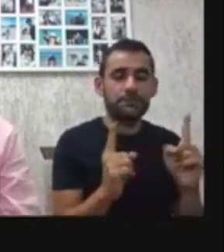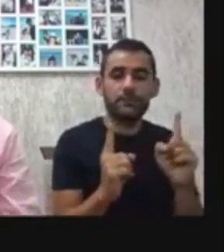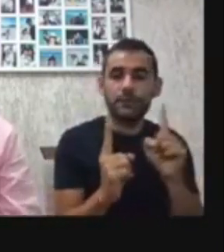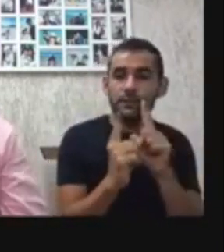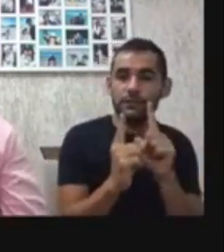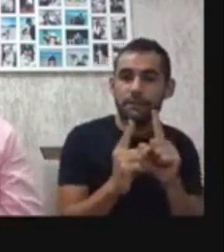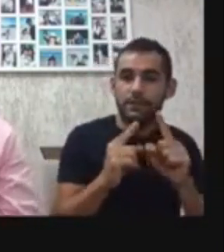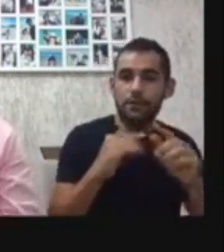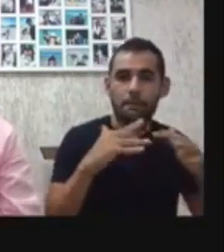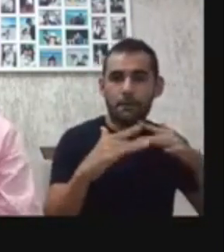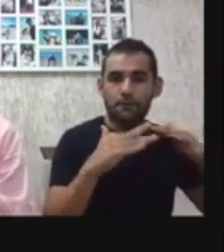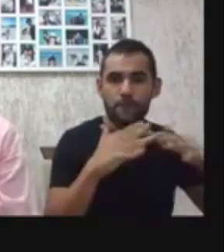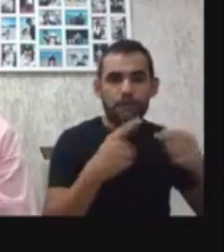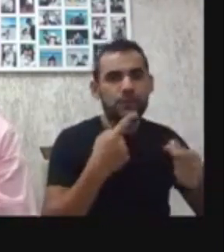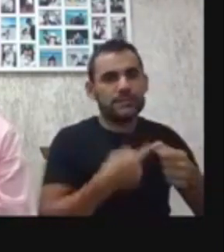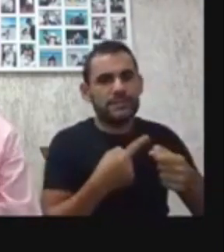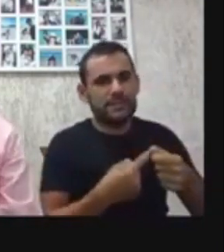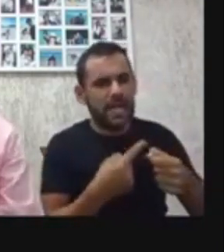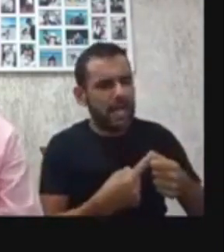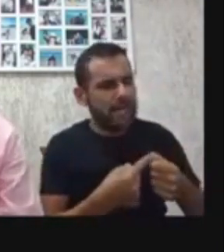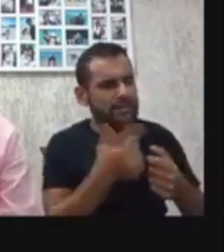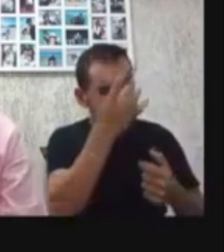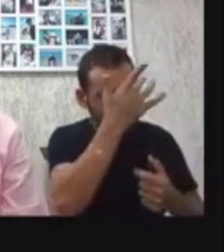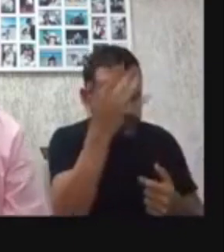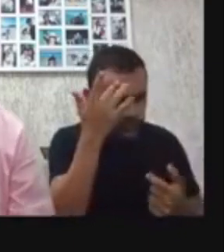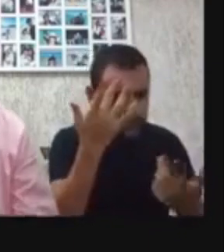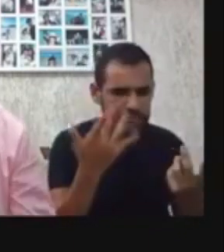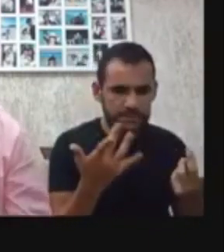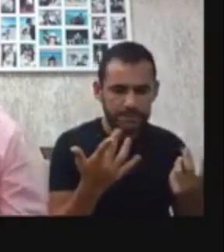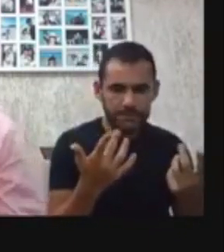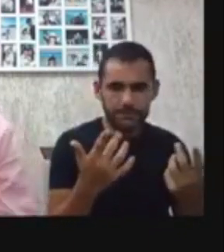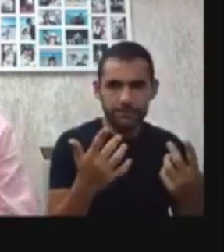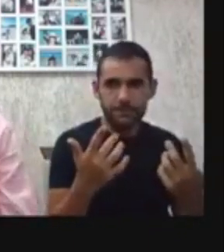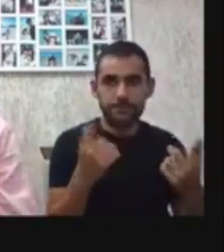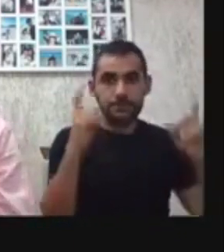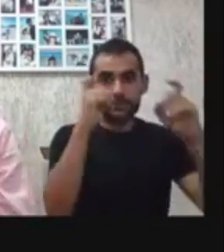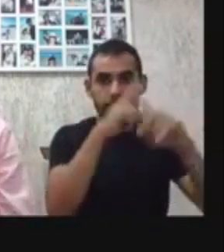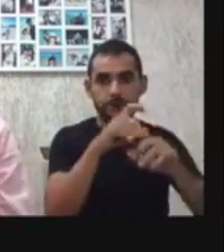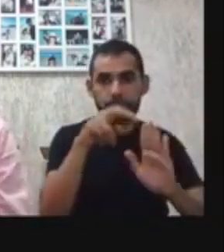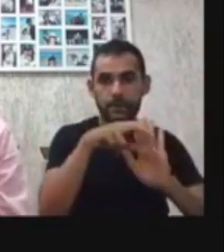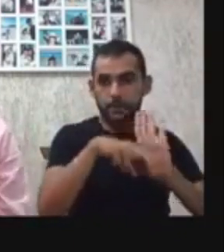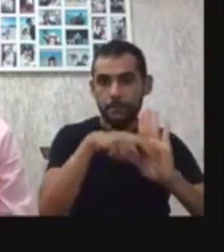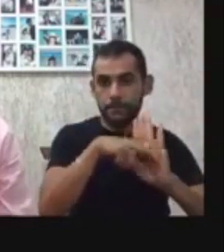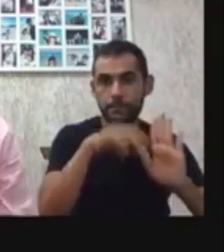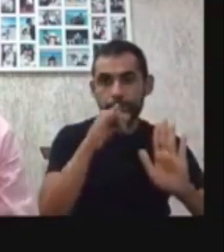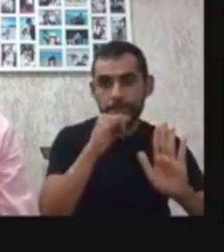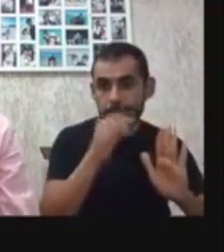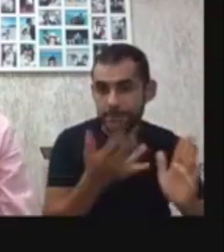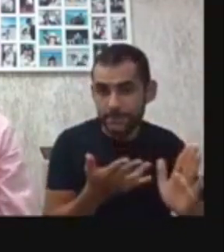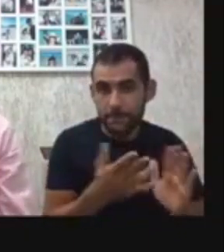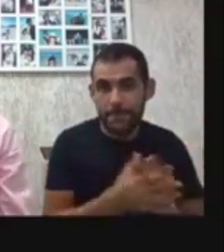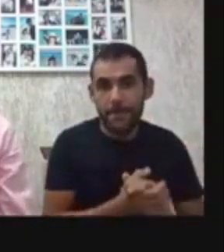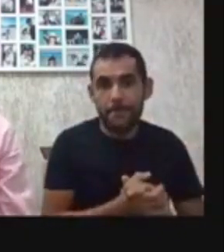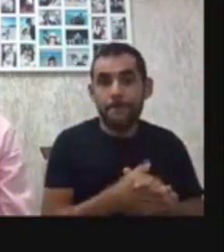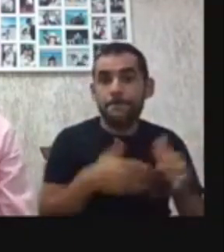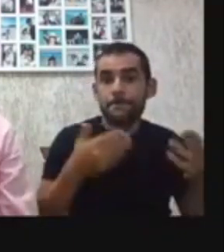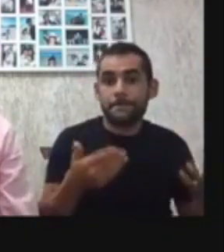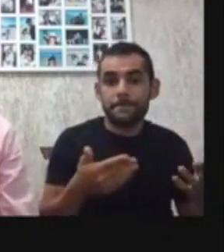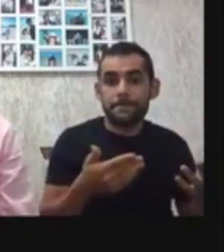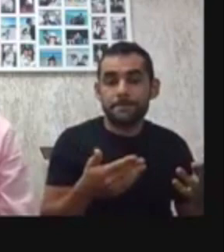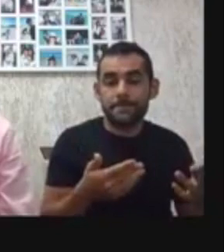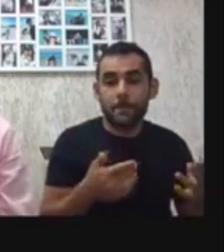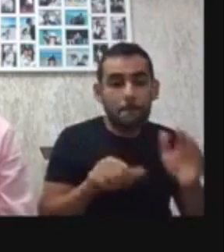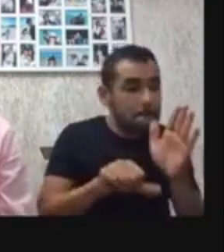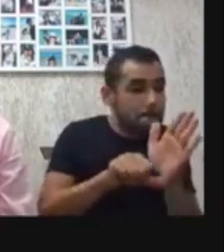a mobilidade urbana, a mobilidade das pessoas com dificuldade de mobilidade, por exemplo, como deficiência. Então,